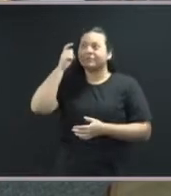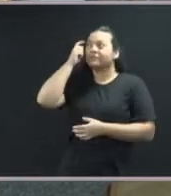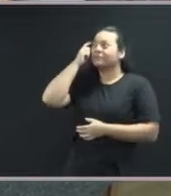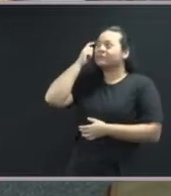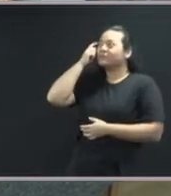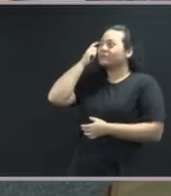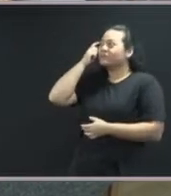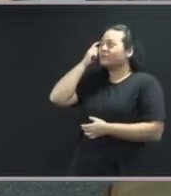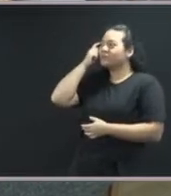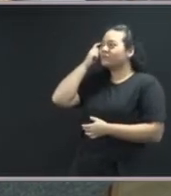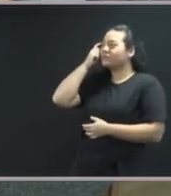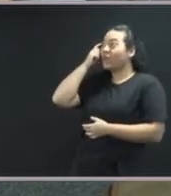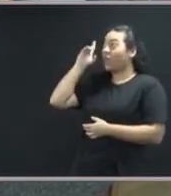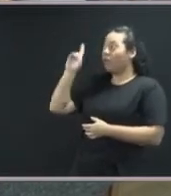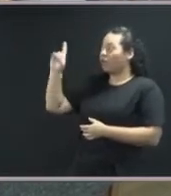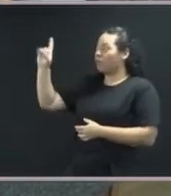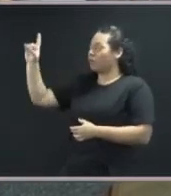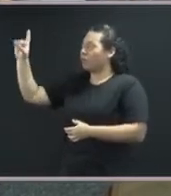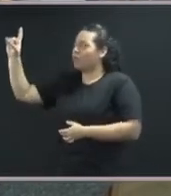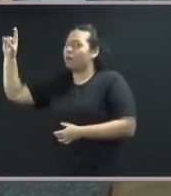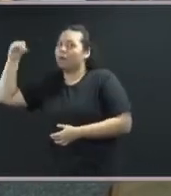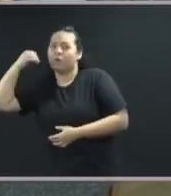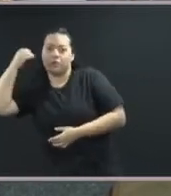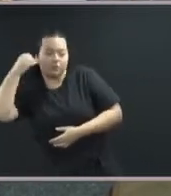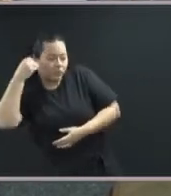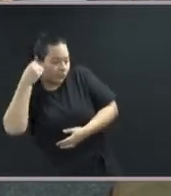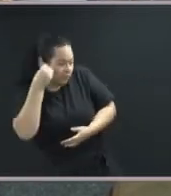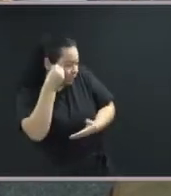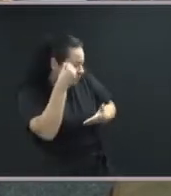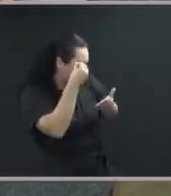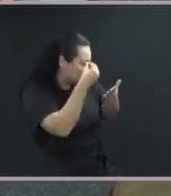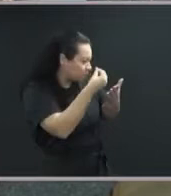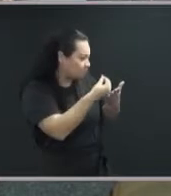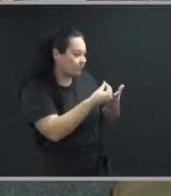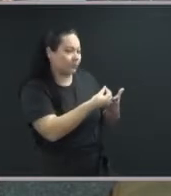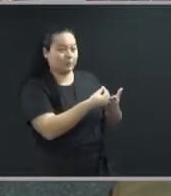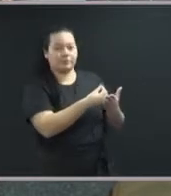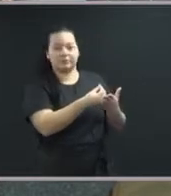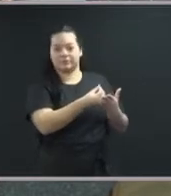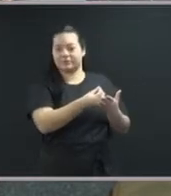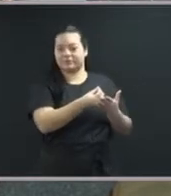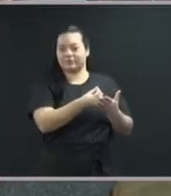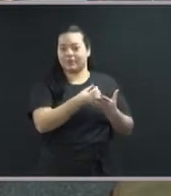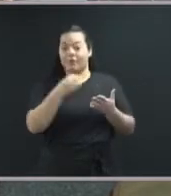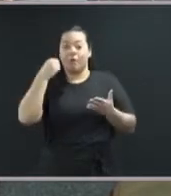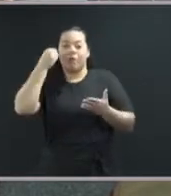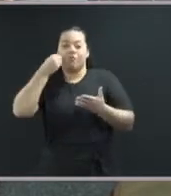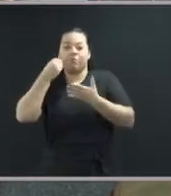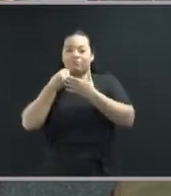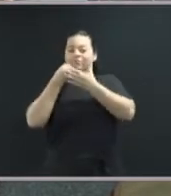Esse privilégio é só meu e teu.